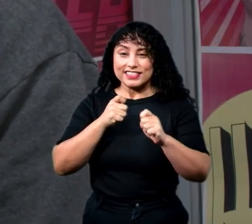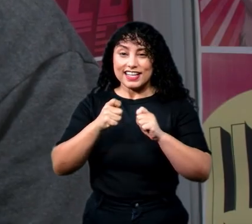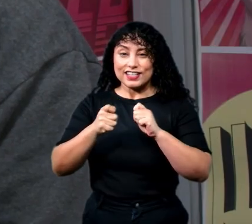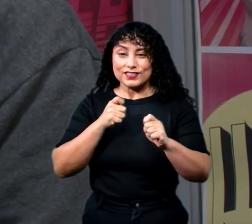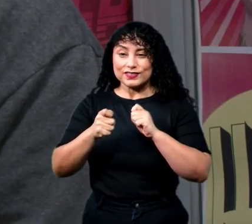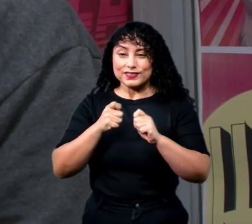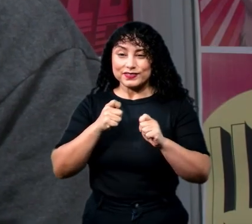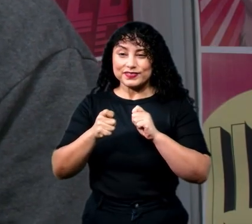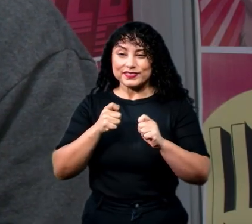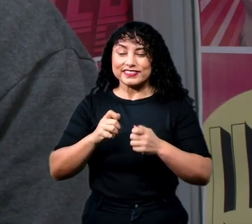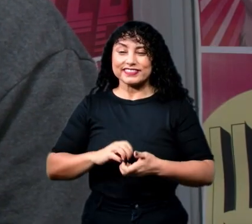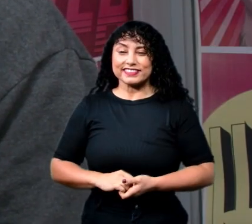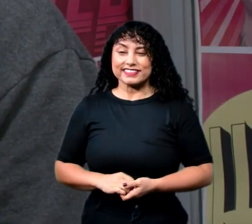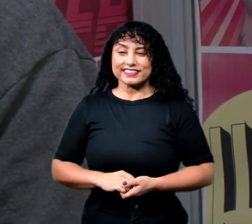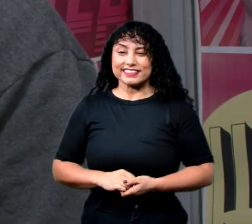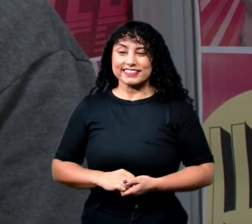entrevistado, né,